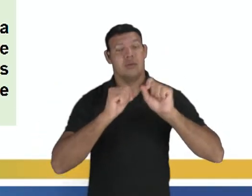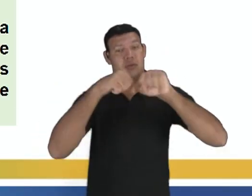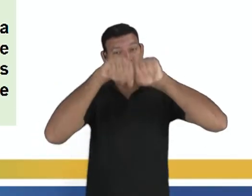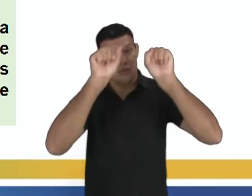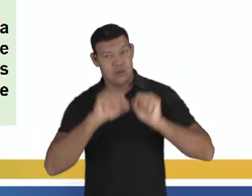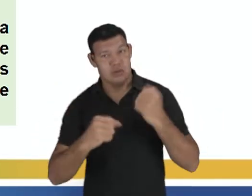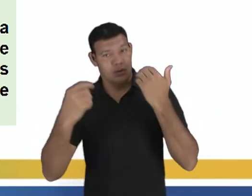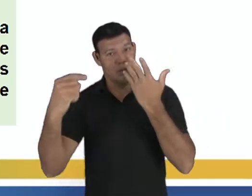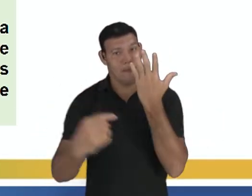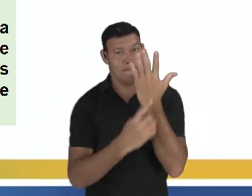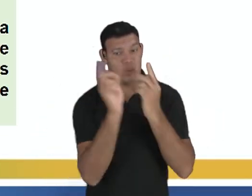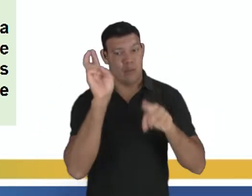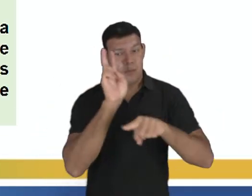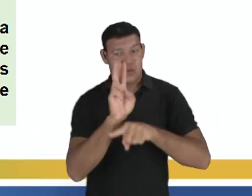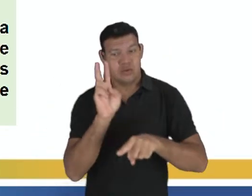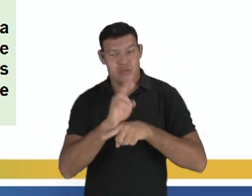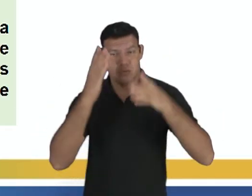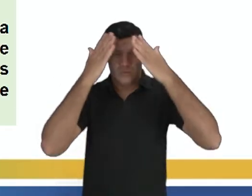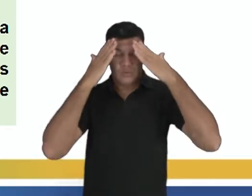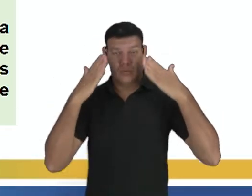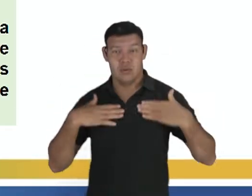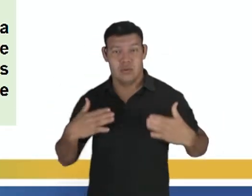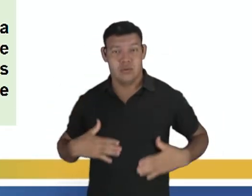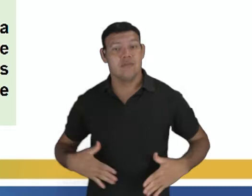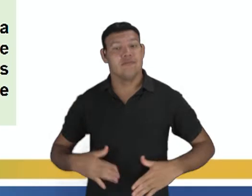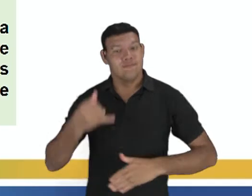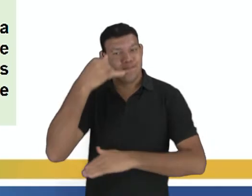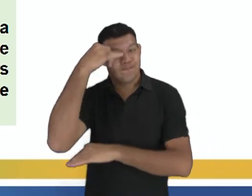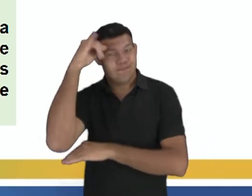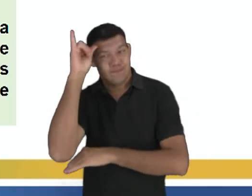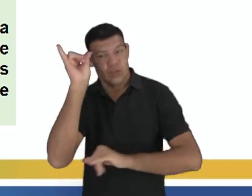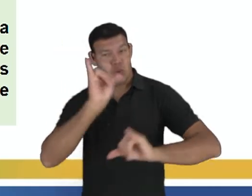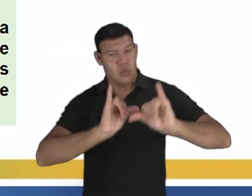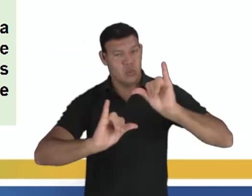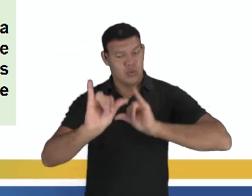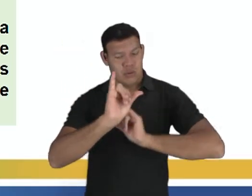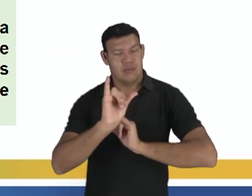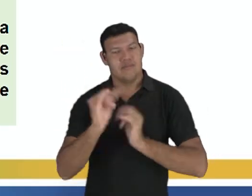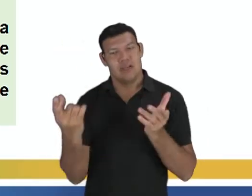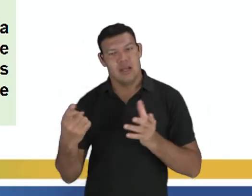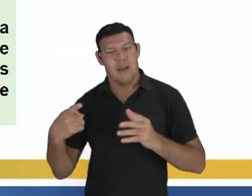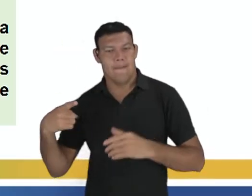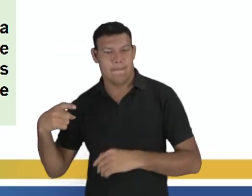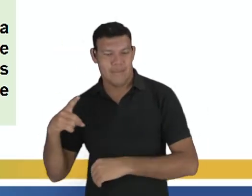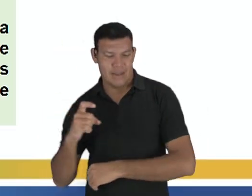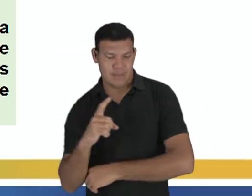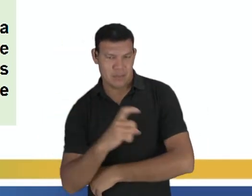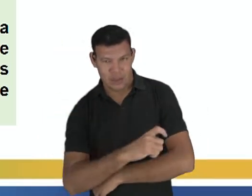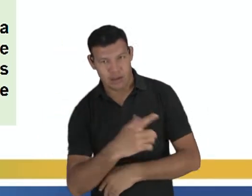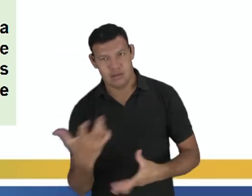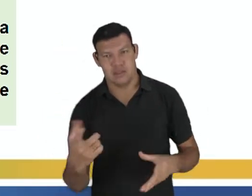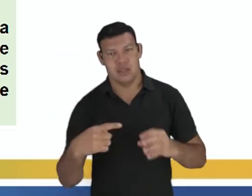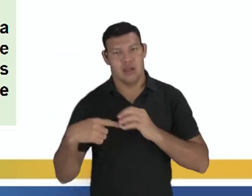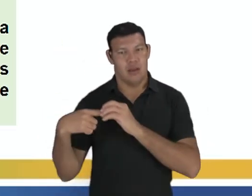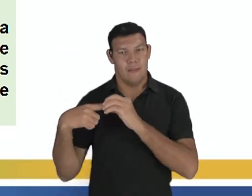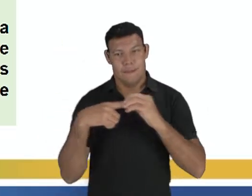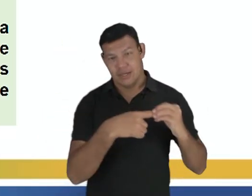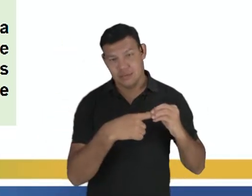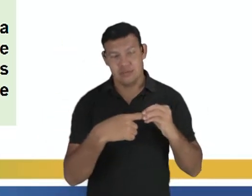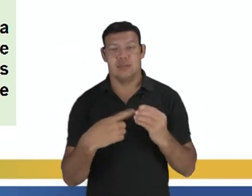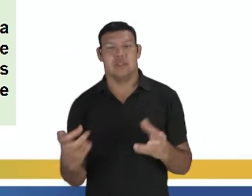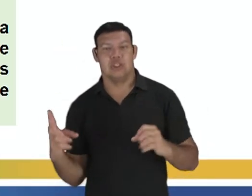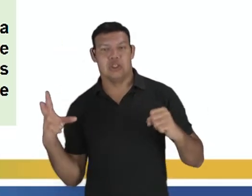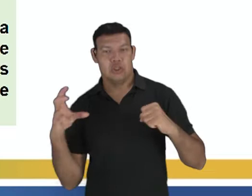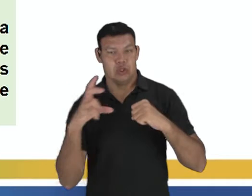garante a proteção do nosso corpo, evitando substâncias estranhas e patógenos, tá? Quando eu falo patógenos, são